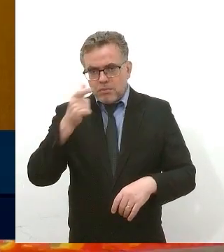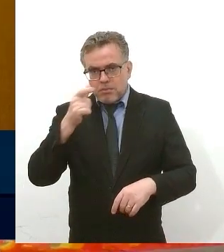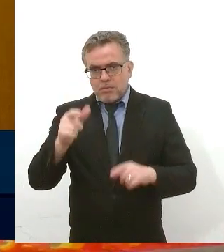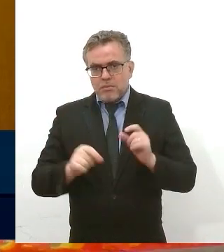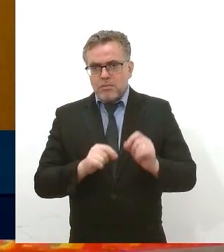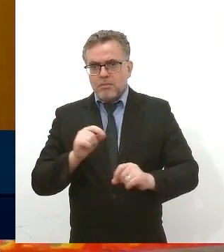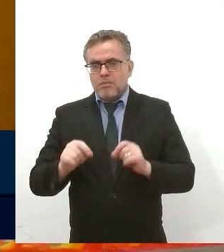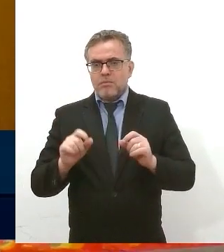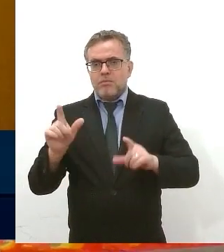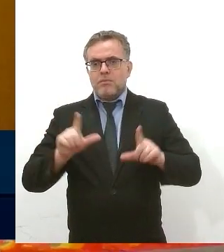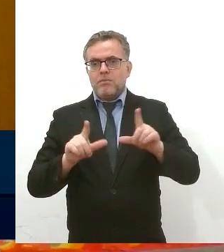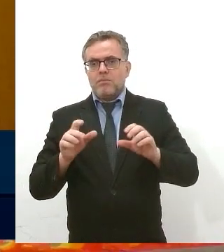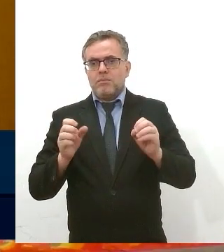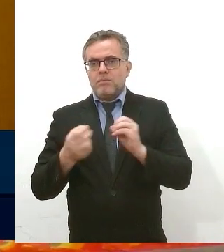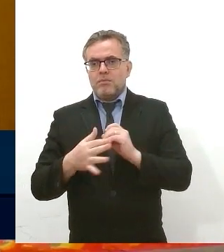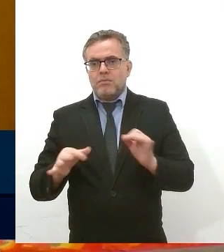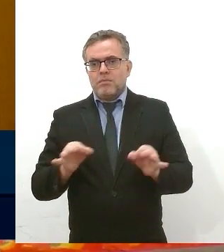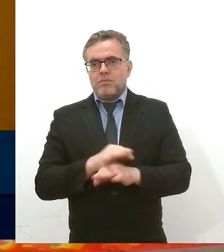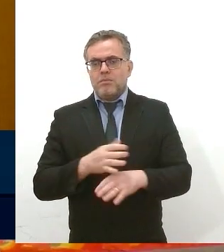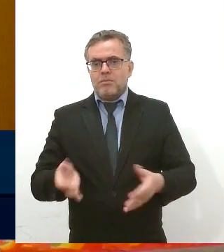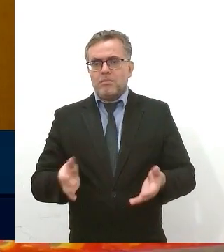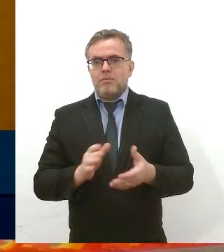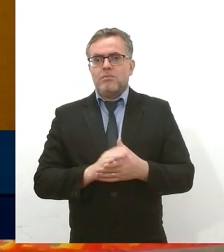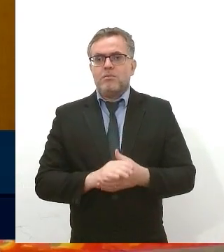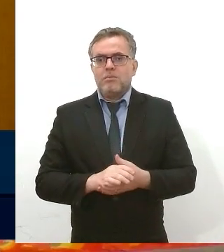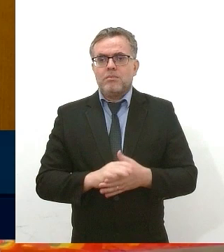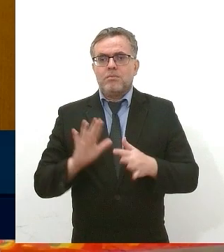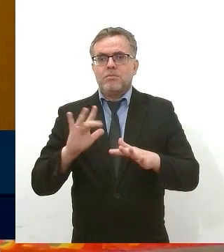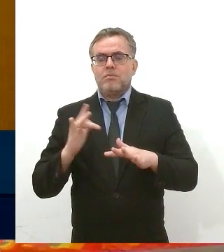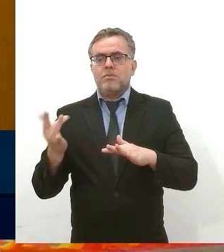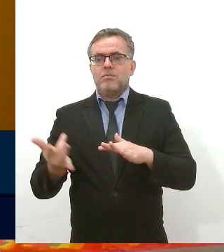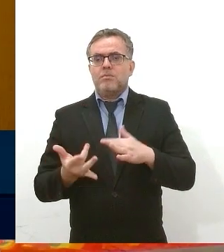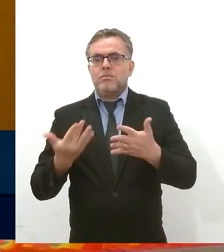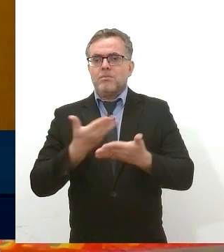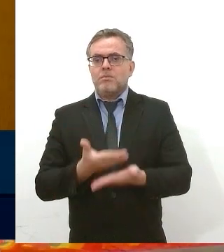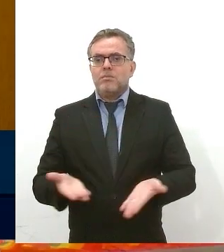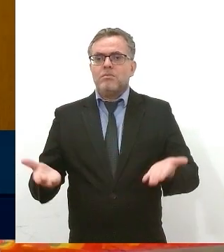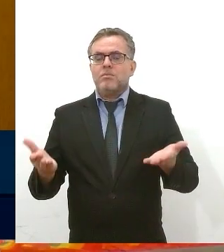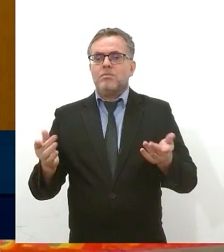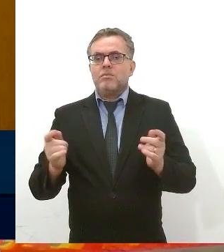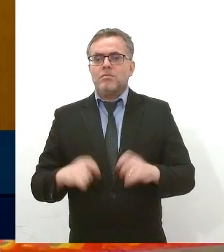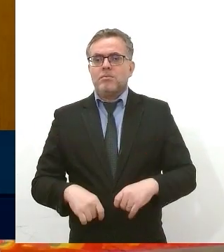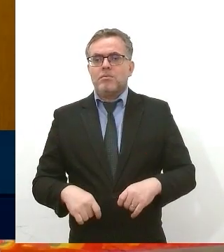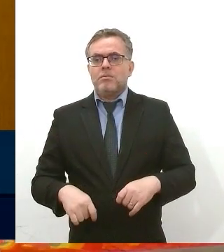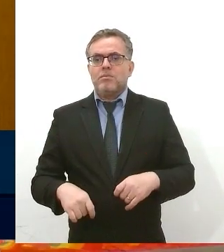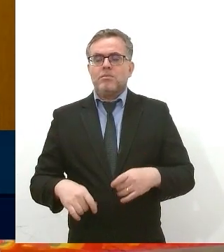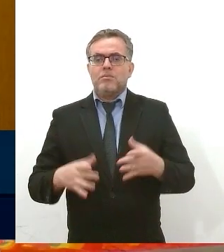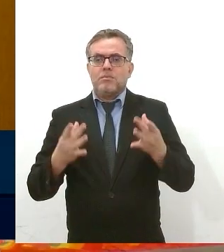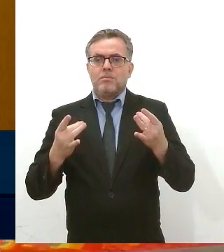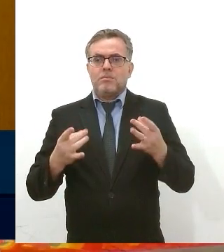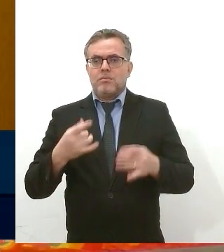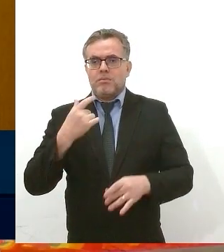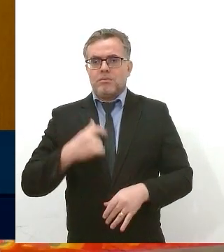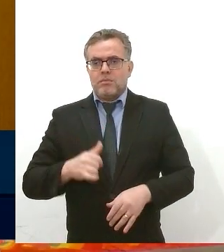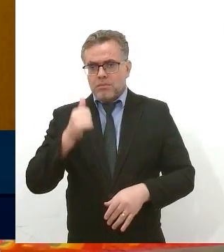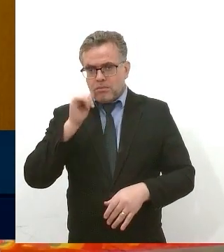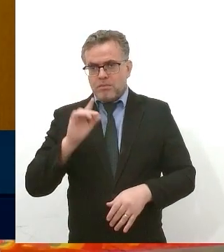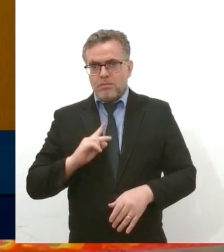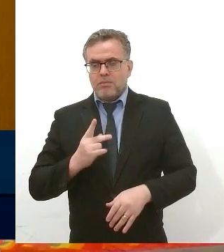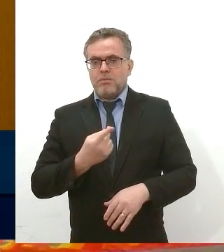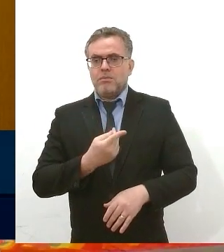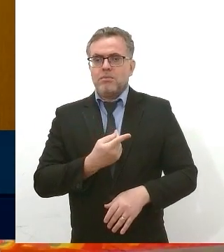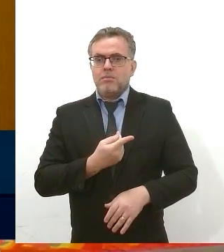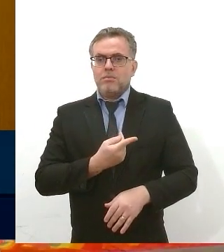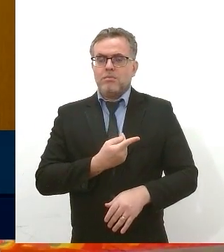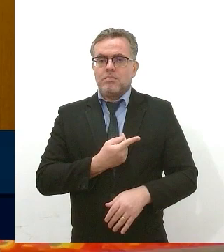pelas redes sociais. Vou fazer minha descrição. Sou uma mulher trans, cor de pele branca,